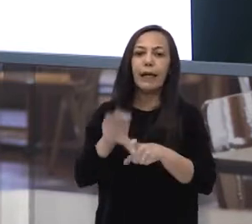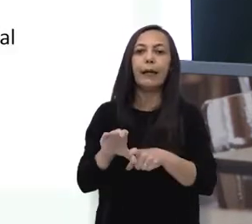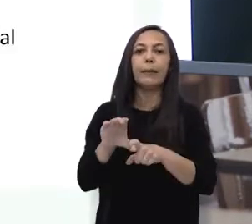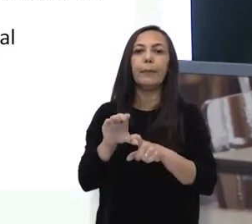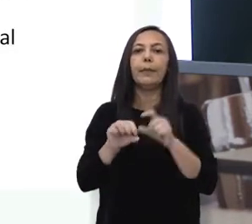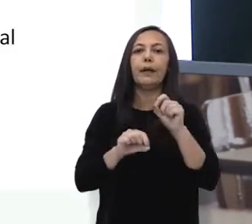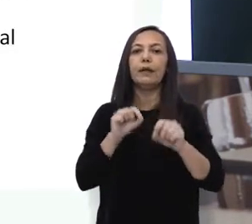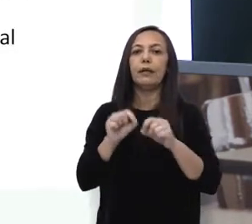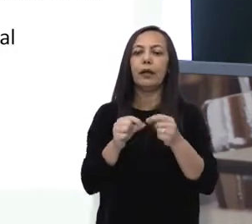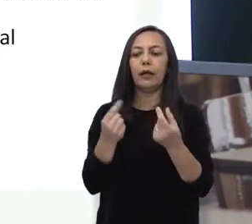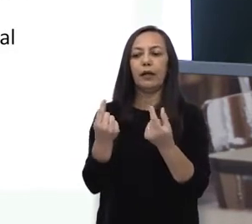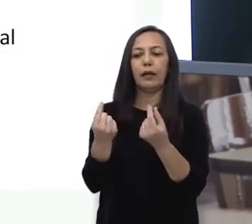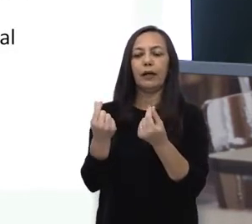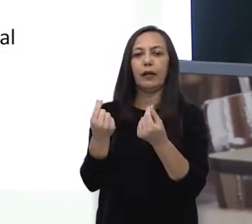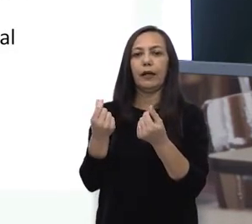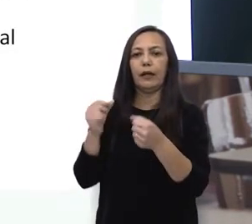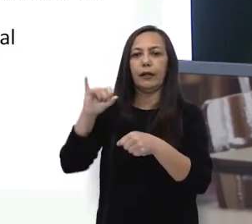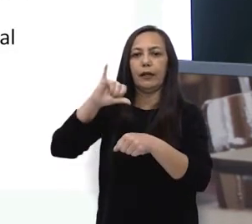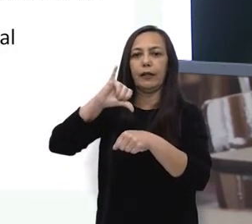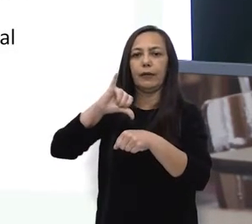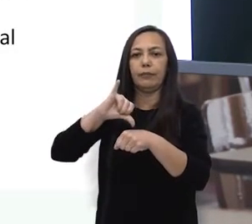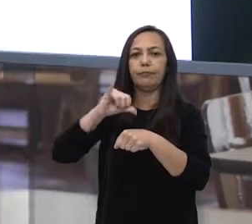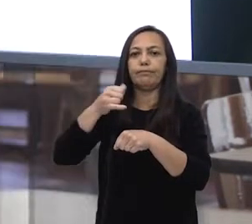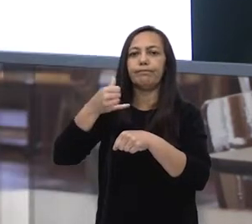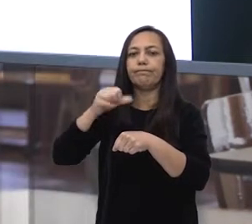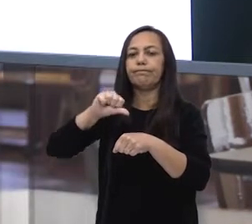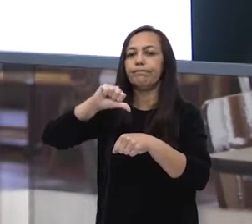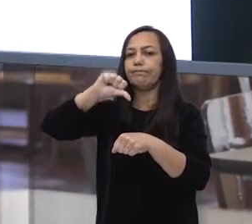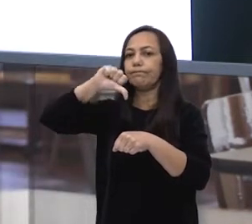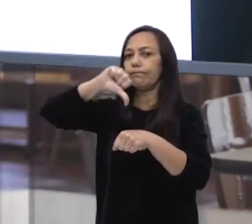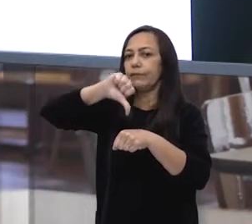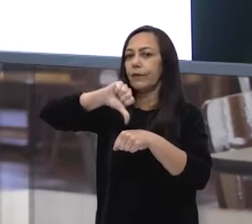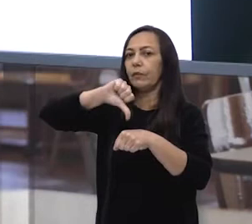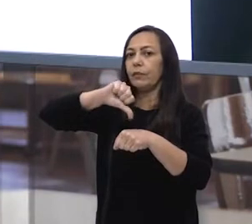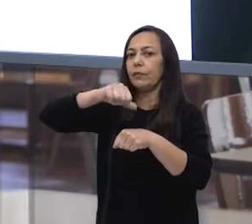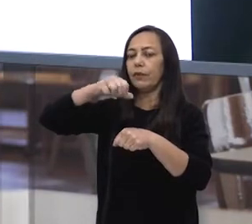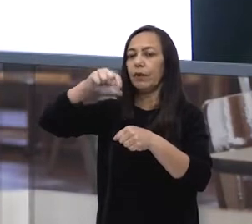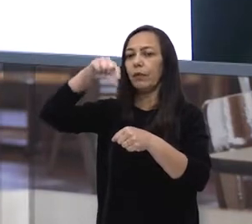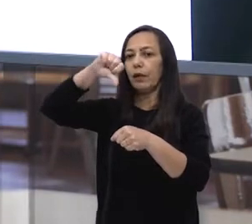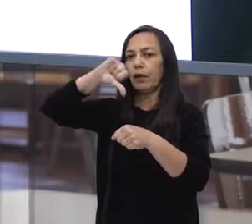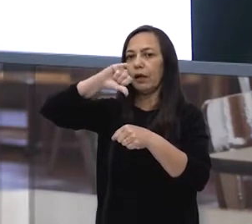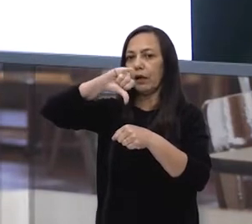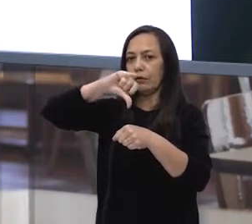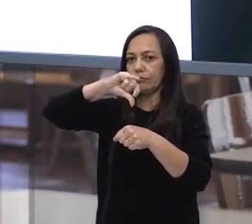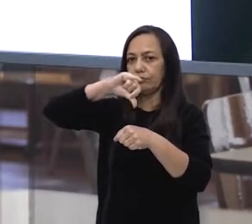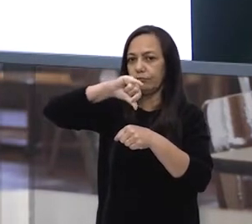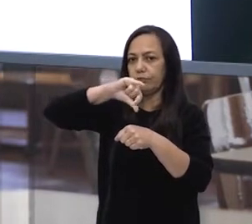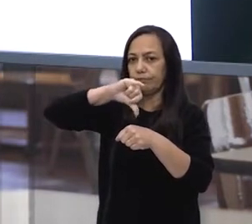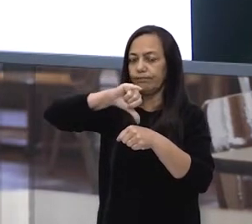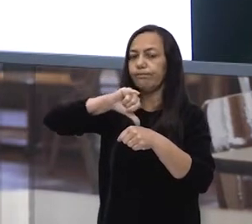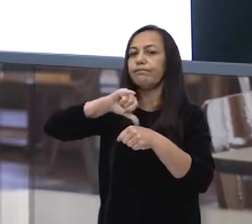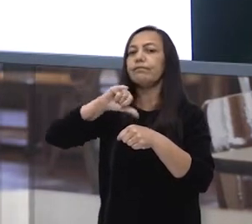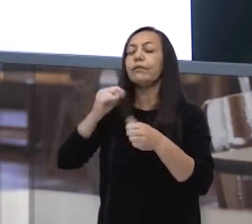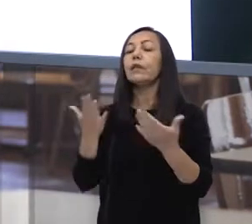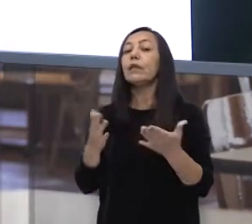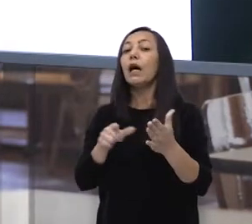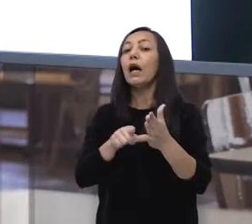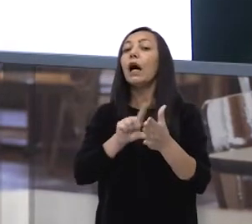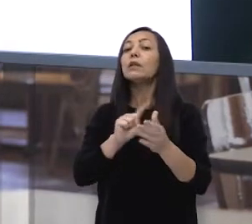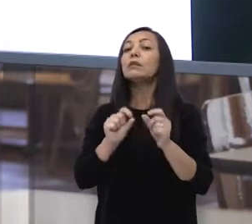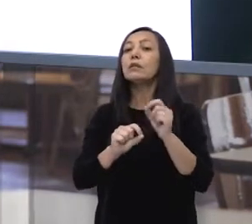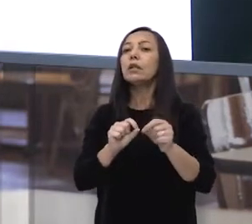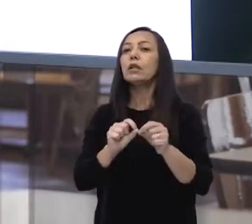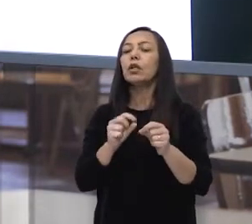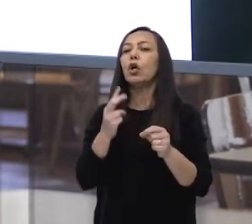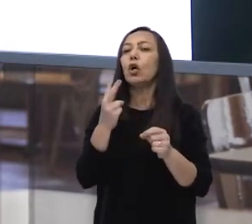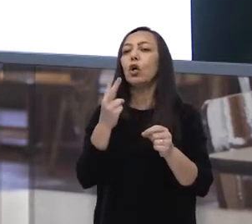ainda do capital e da tecnologia externa. Capital, quando eu falo, é do dinheiro. Antes disso, nós temos aí 2